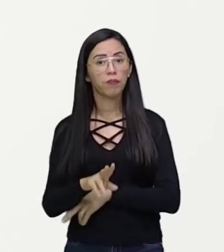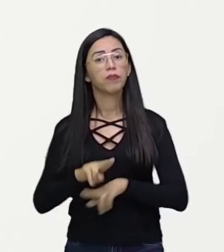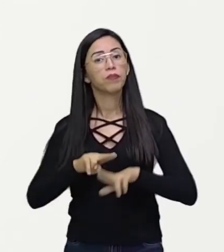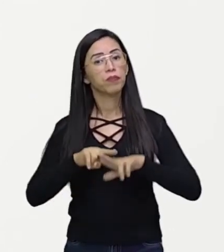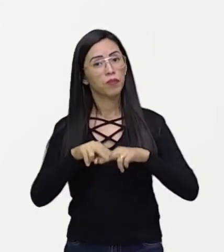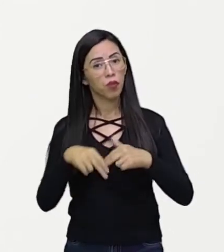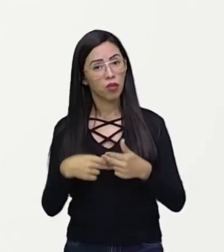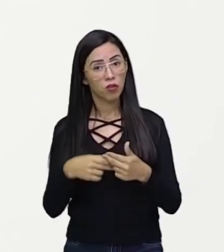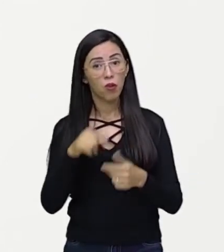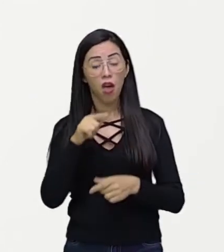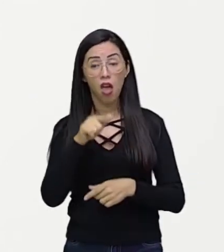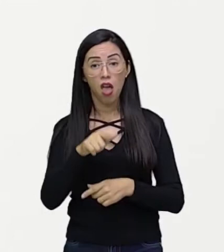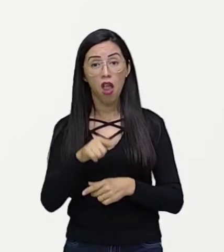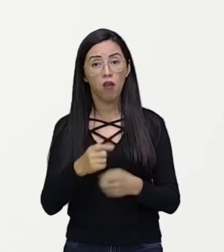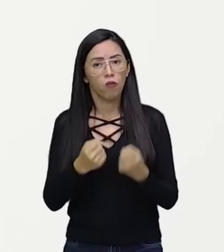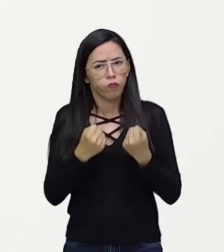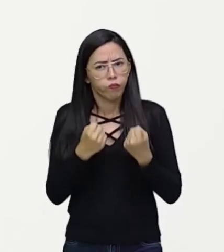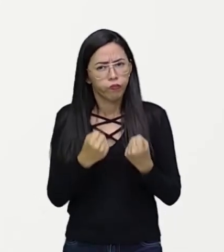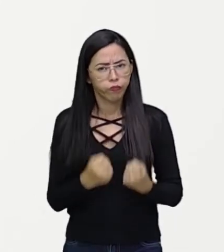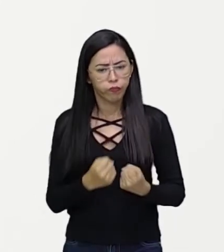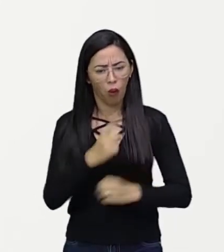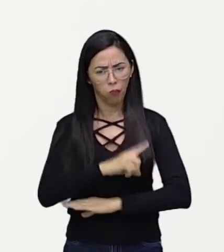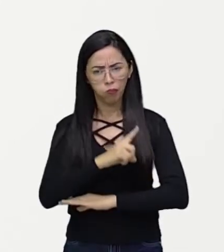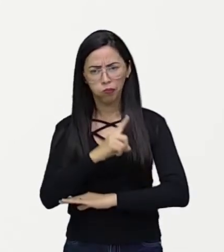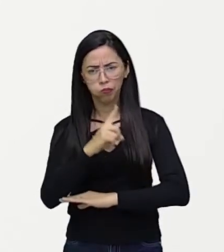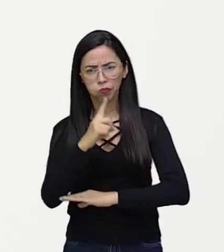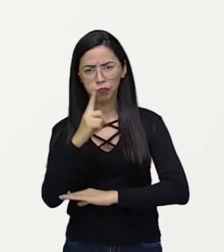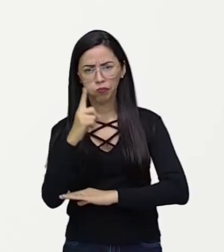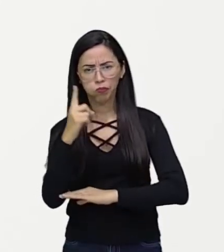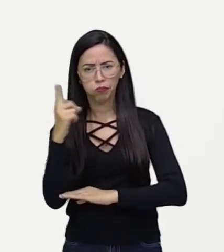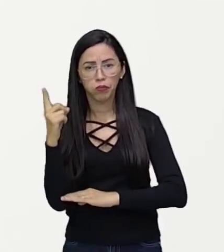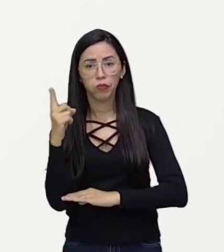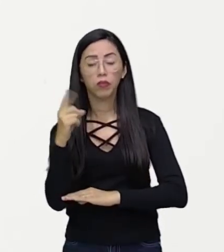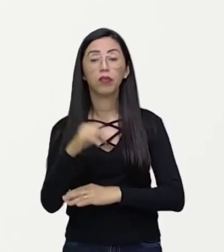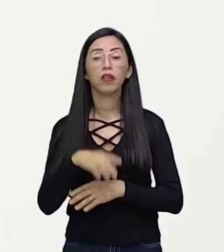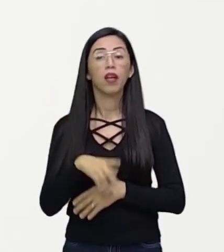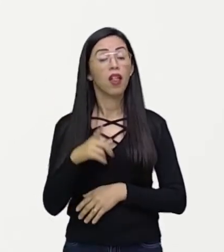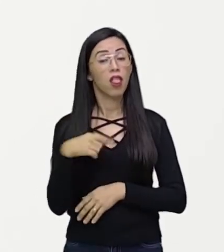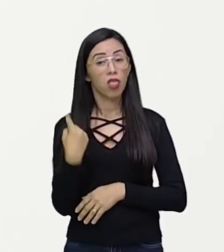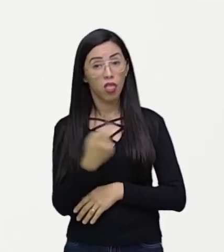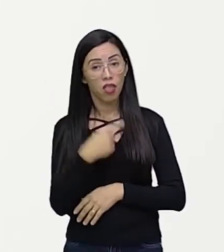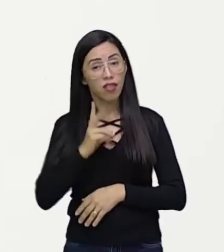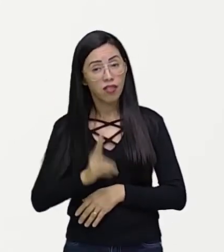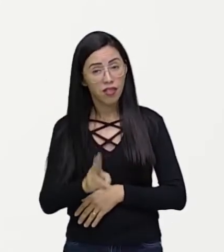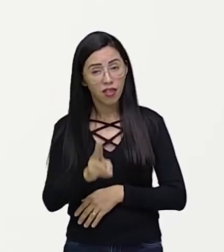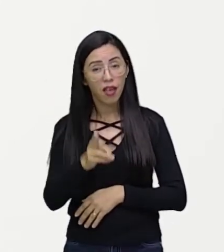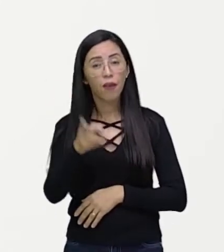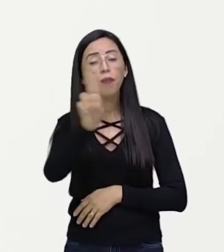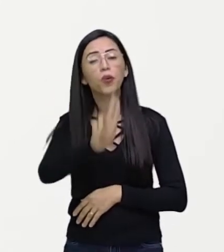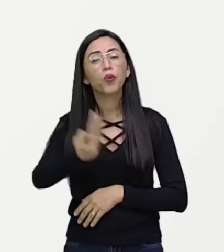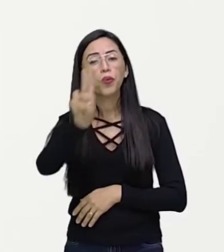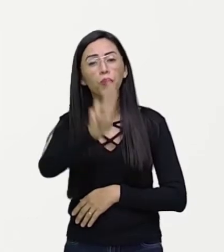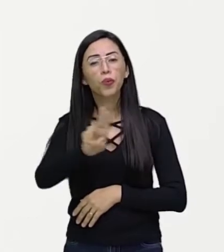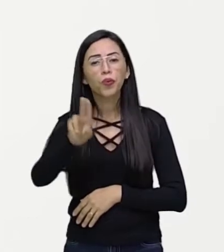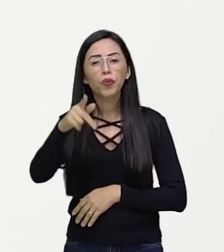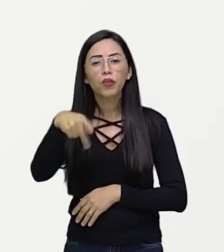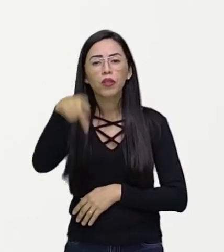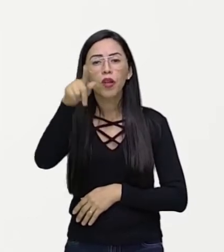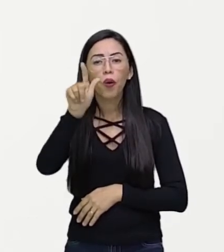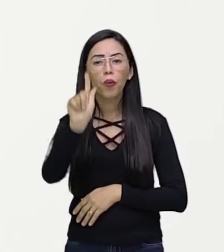são maiores. O mais comum que nós ouvimos sempre é o quilo. É muito utilizado